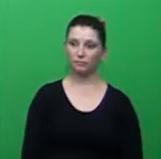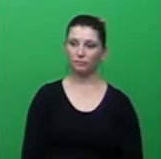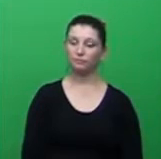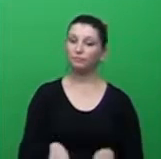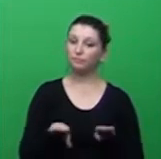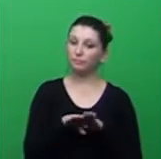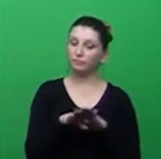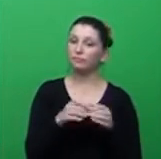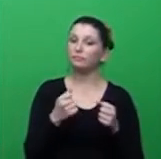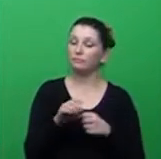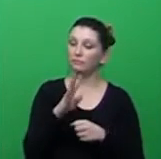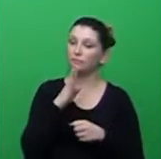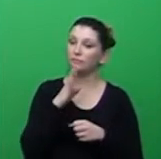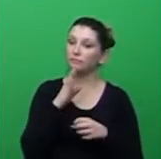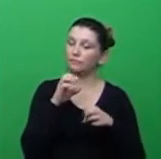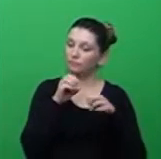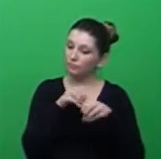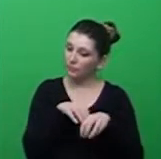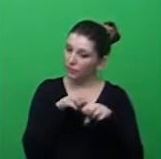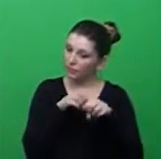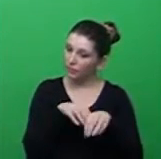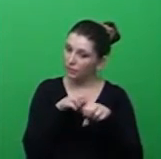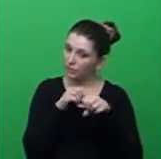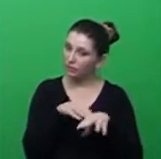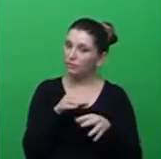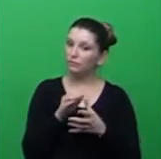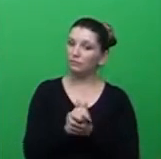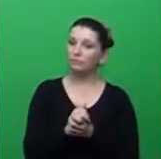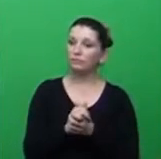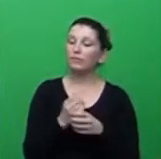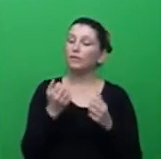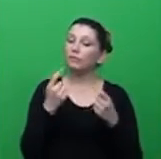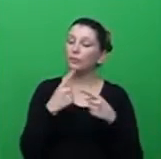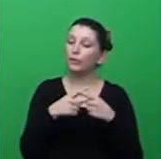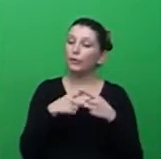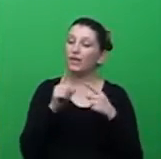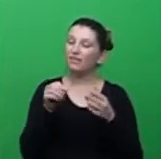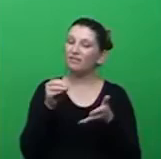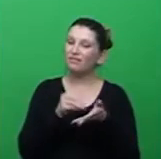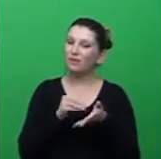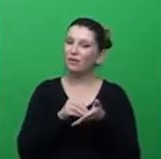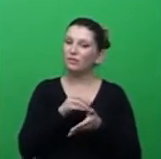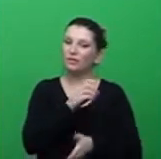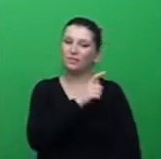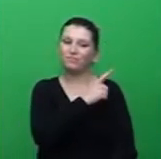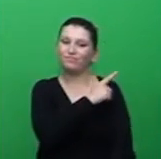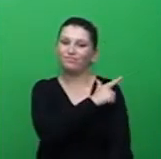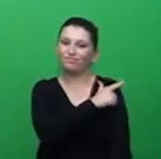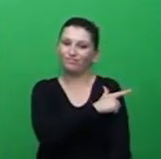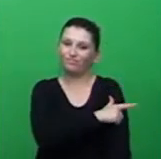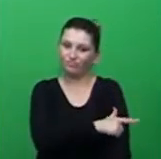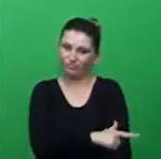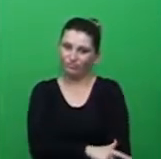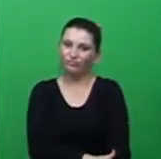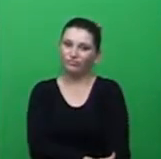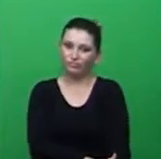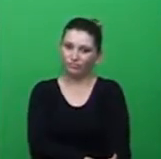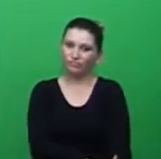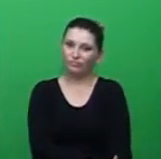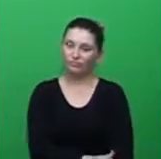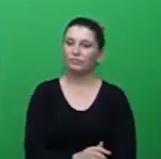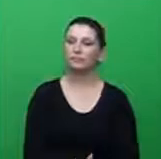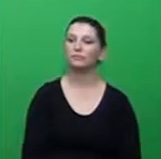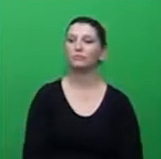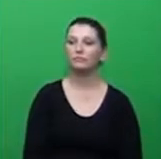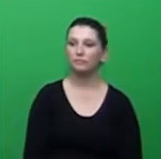educação. É lamentável. Eu até queria propor para a gente trouxesse aqui o presidente da CDL, para que ele pudesse também nos